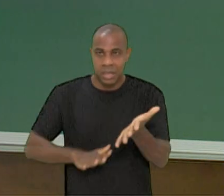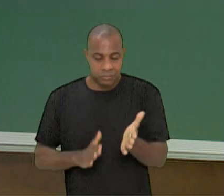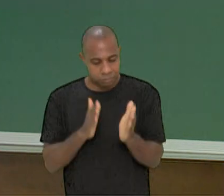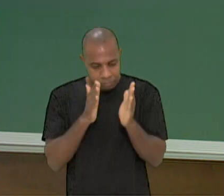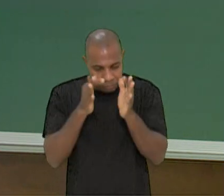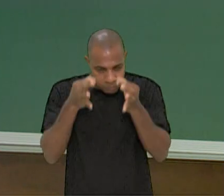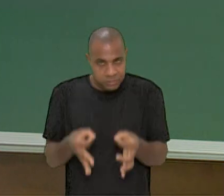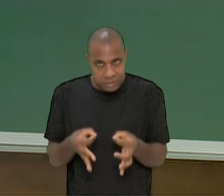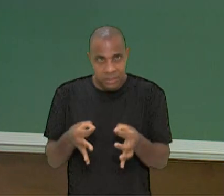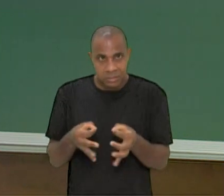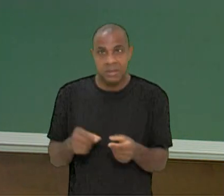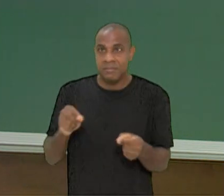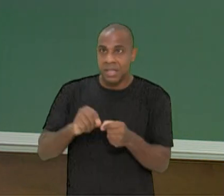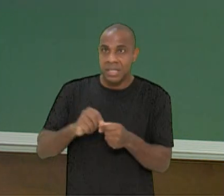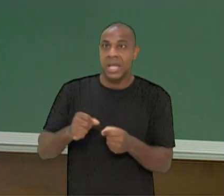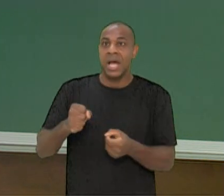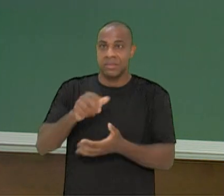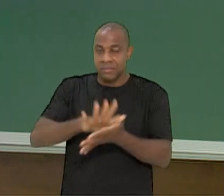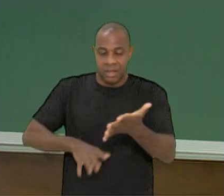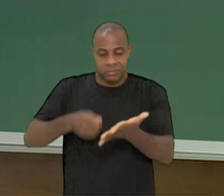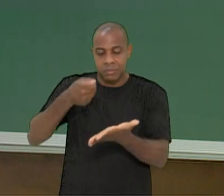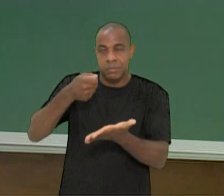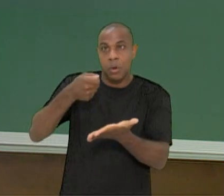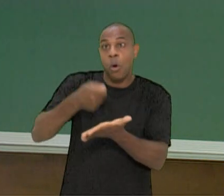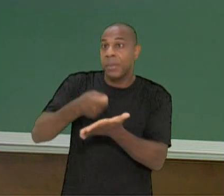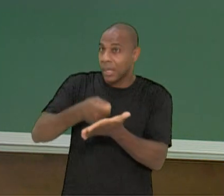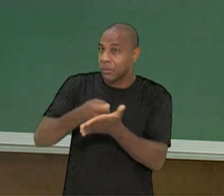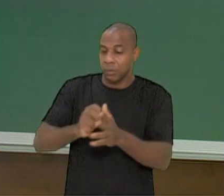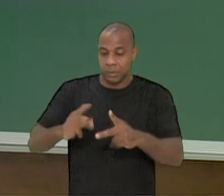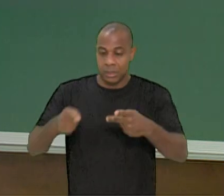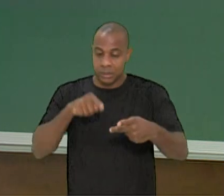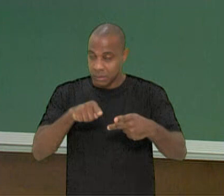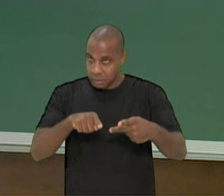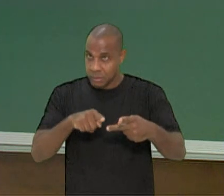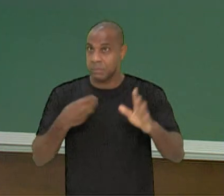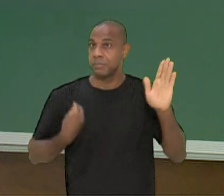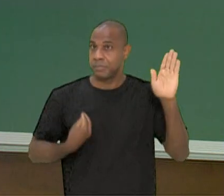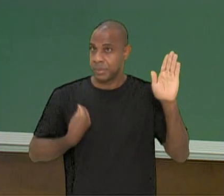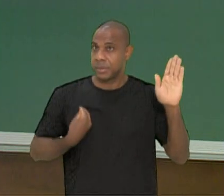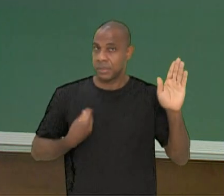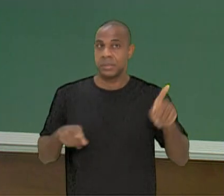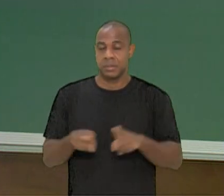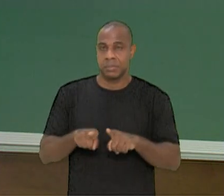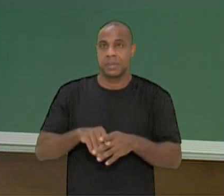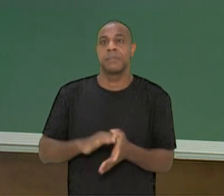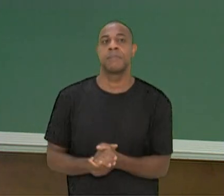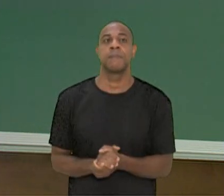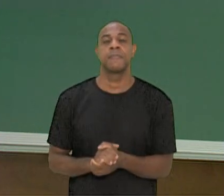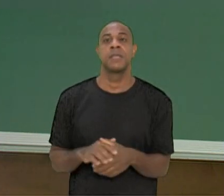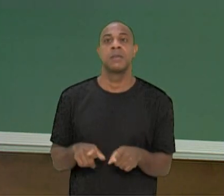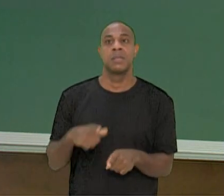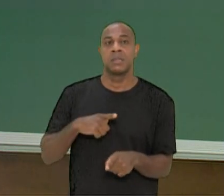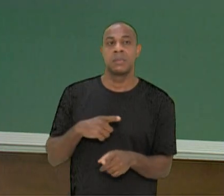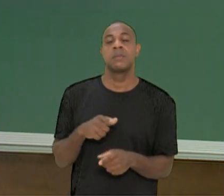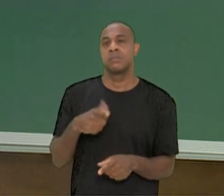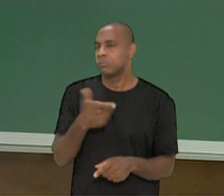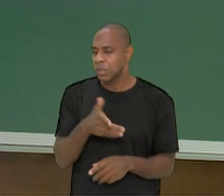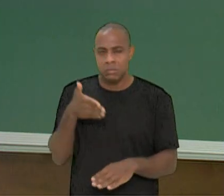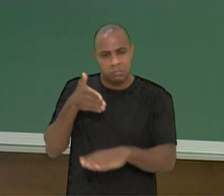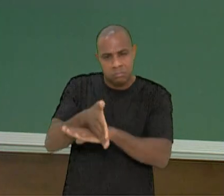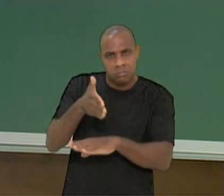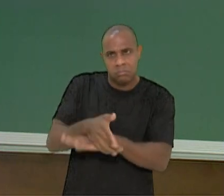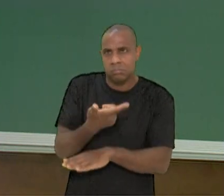valida a sua presença nessa aula e participar das videoaulas com seus professores conforme os horários que eles agendarem. Se você não tem acesso